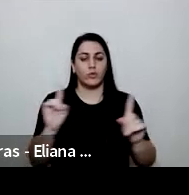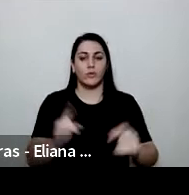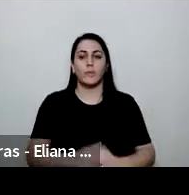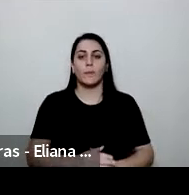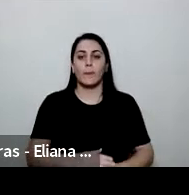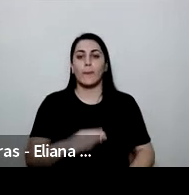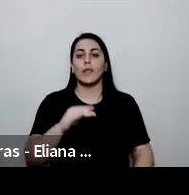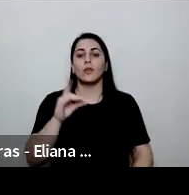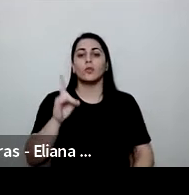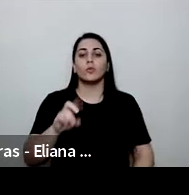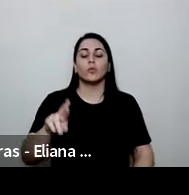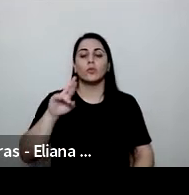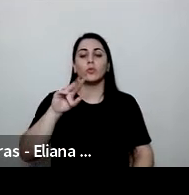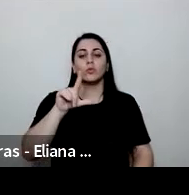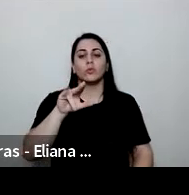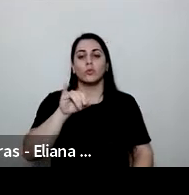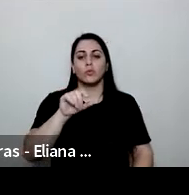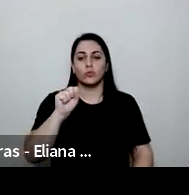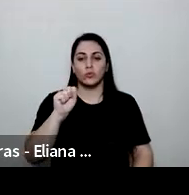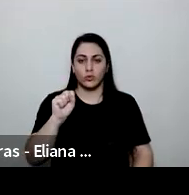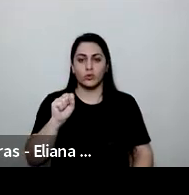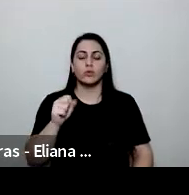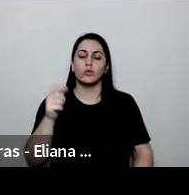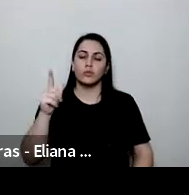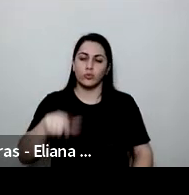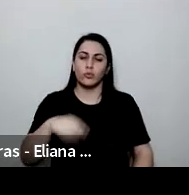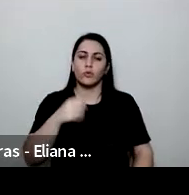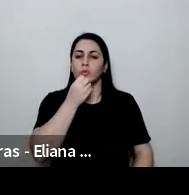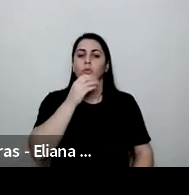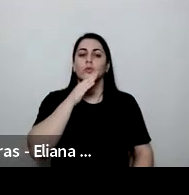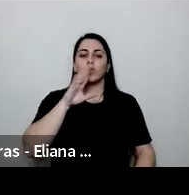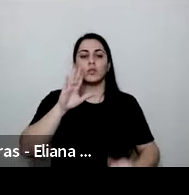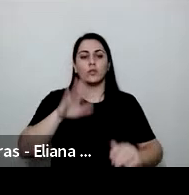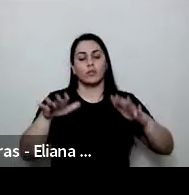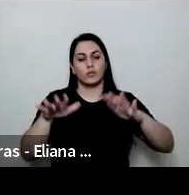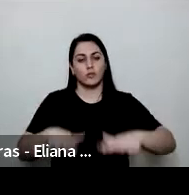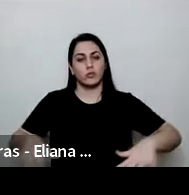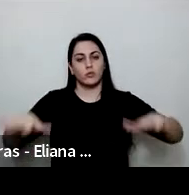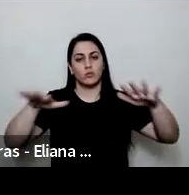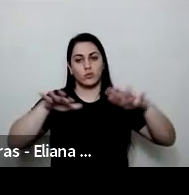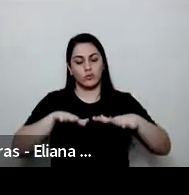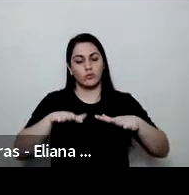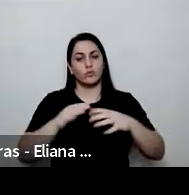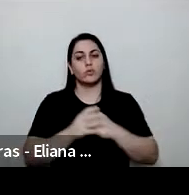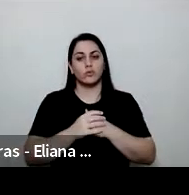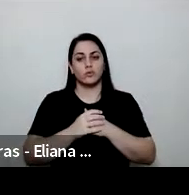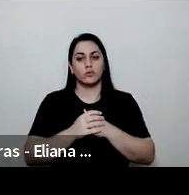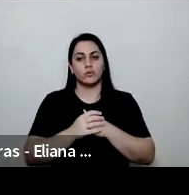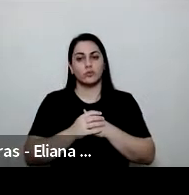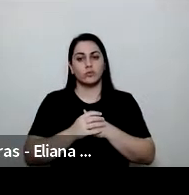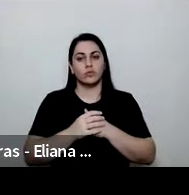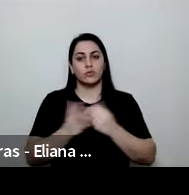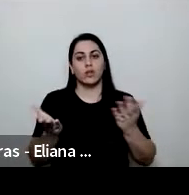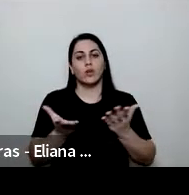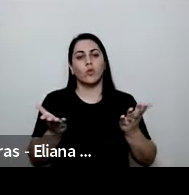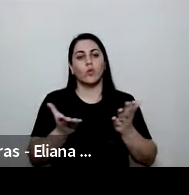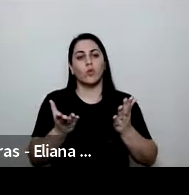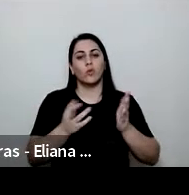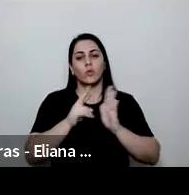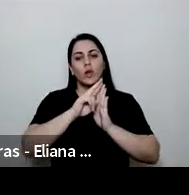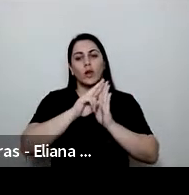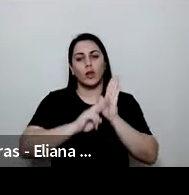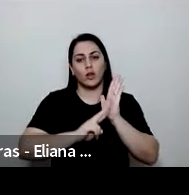o presidente no meu boa tarde a todas EA todos e Silva que o relatório